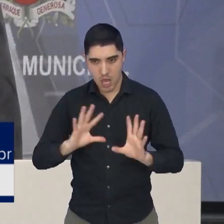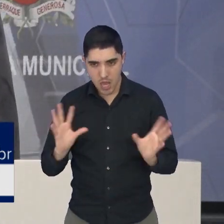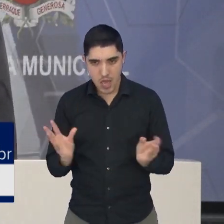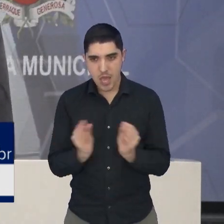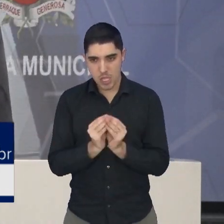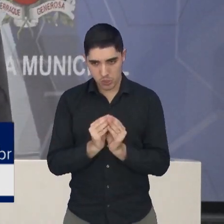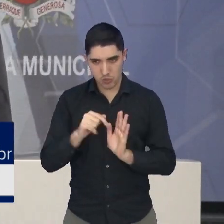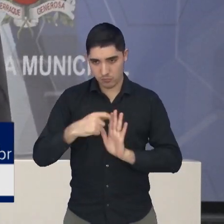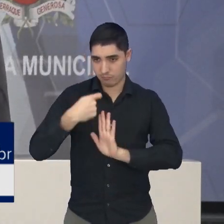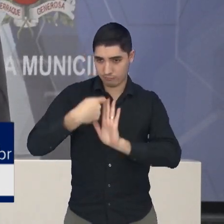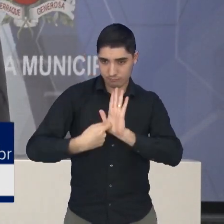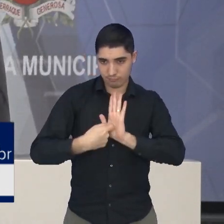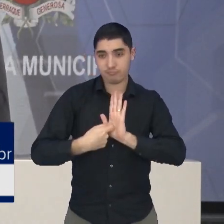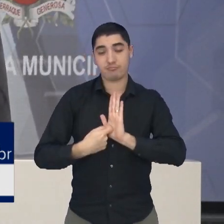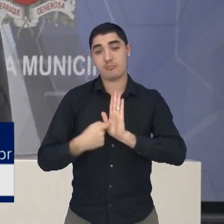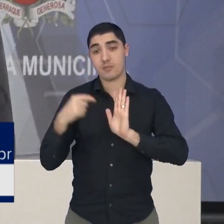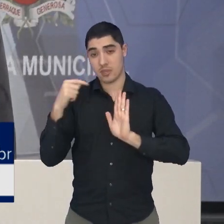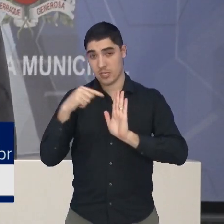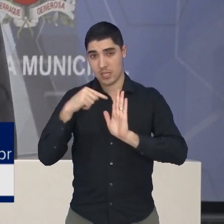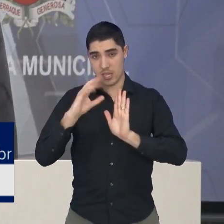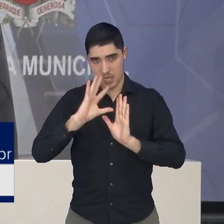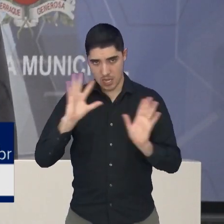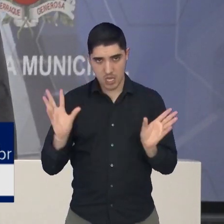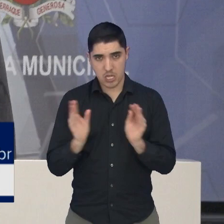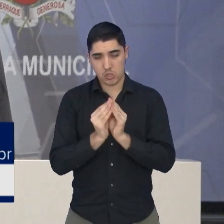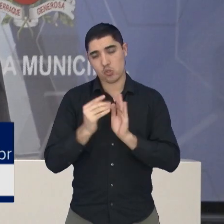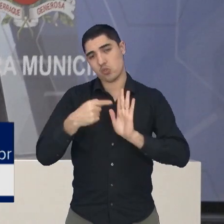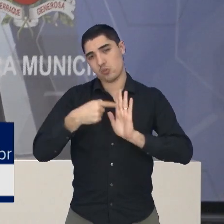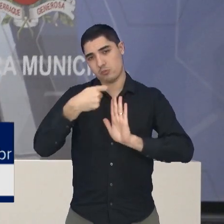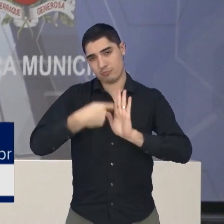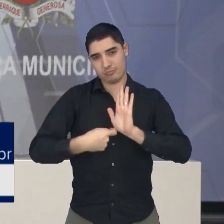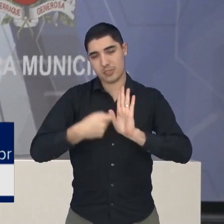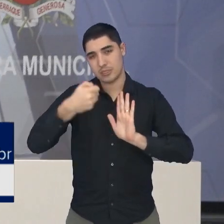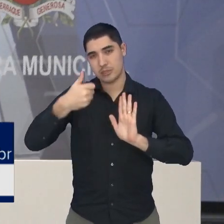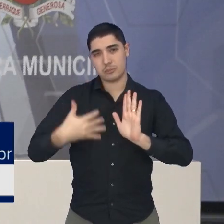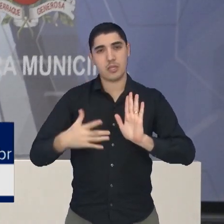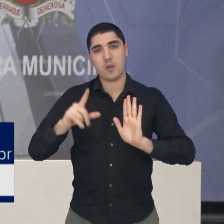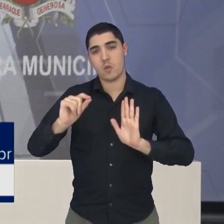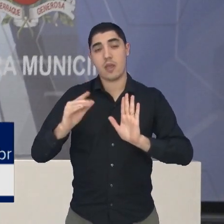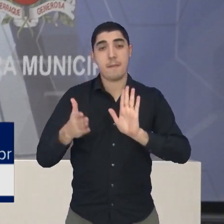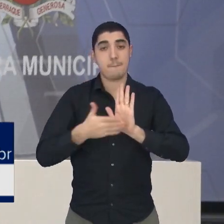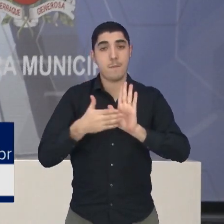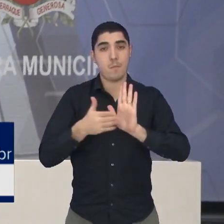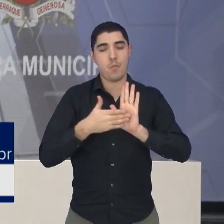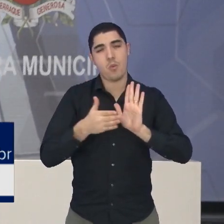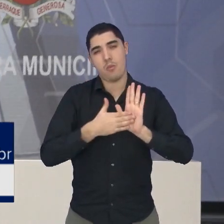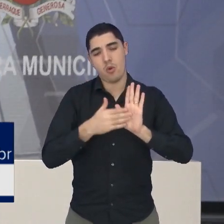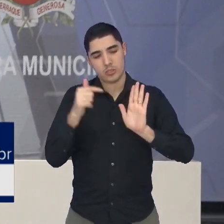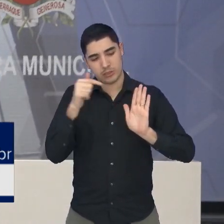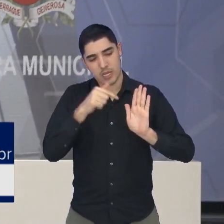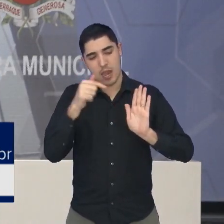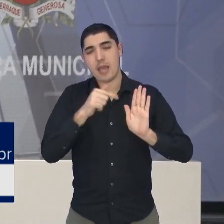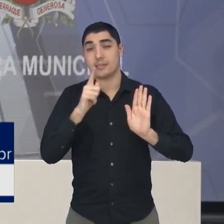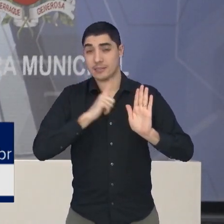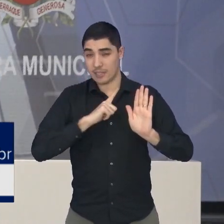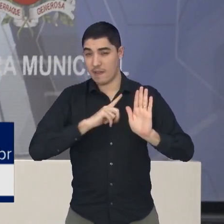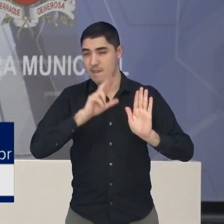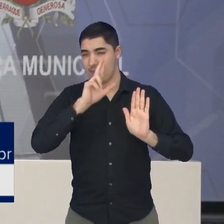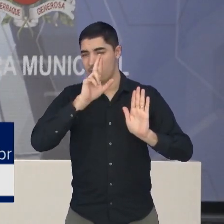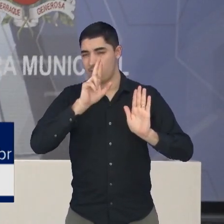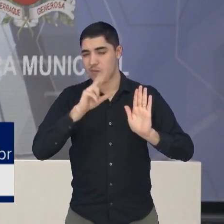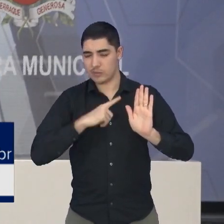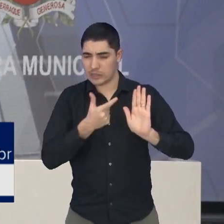que dentro desse resumo, a proposta, ela traz diversos apontamentos